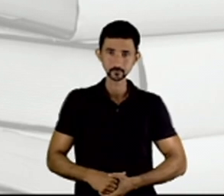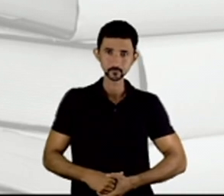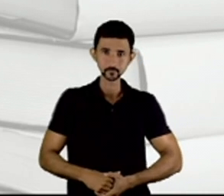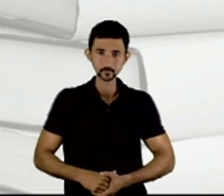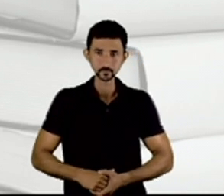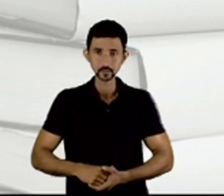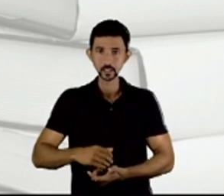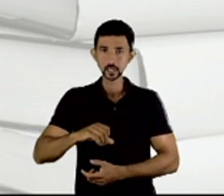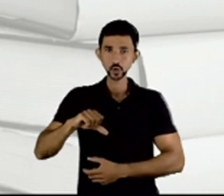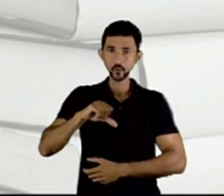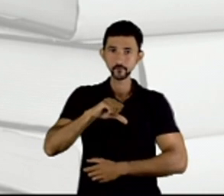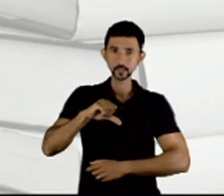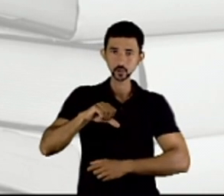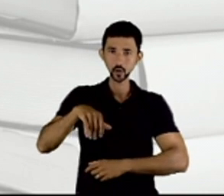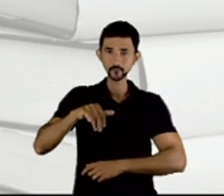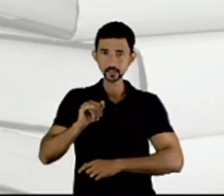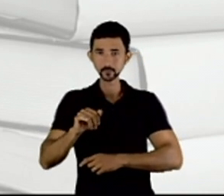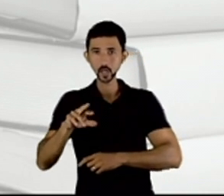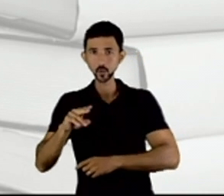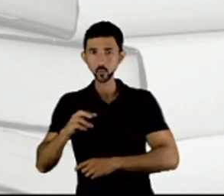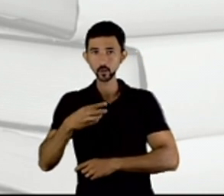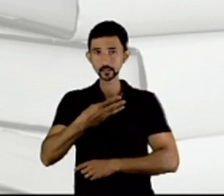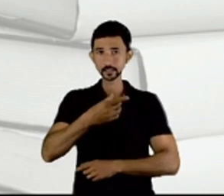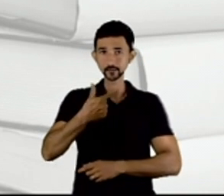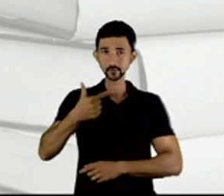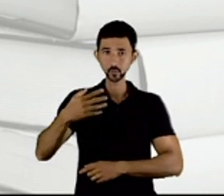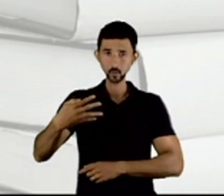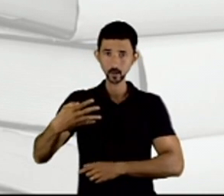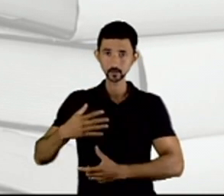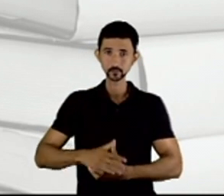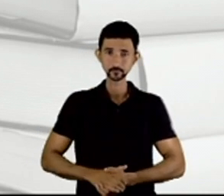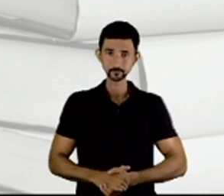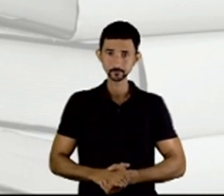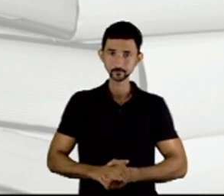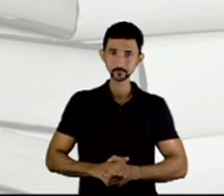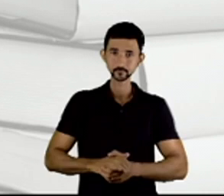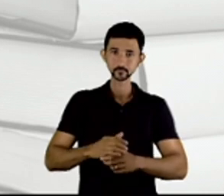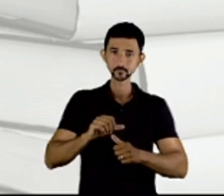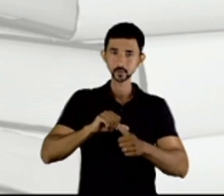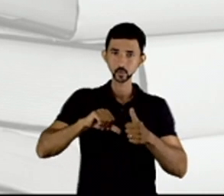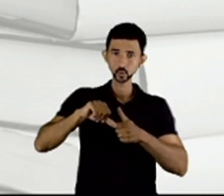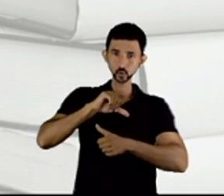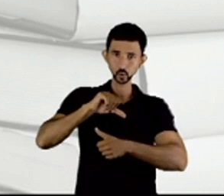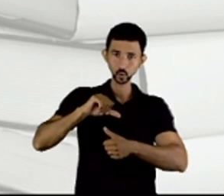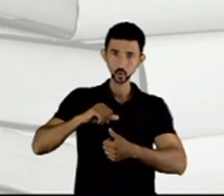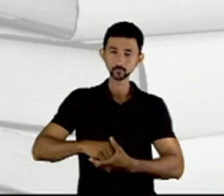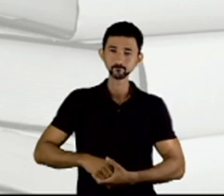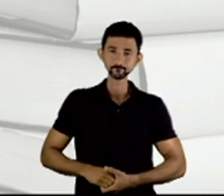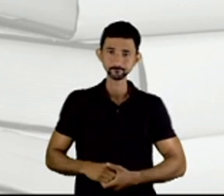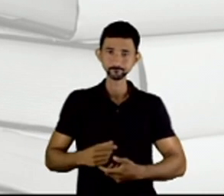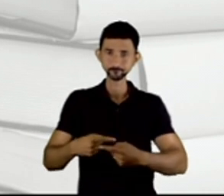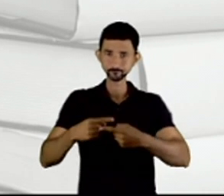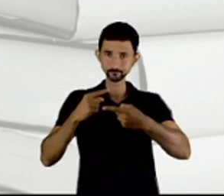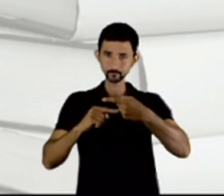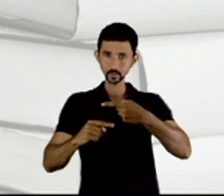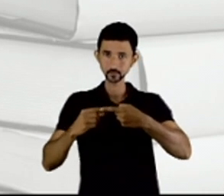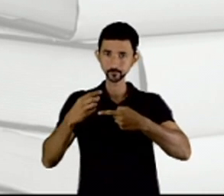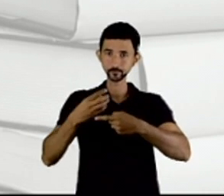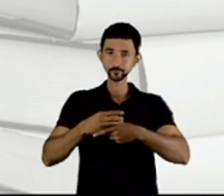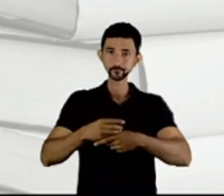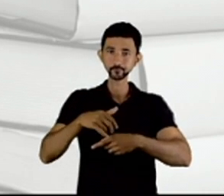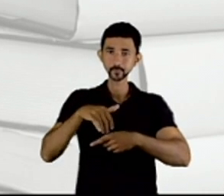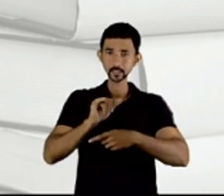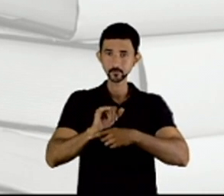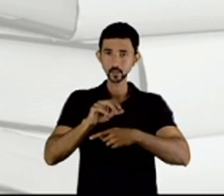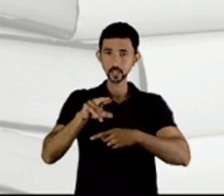99y igual a 324. O 99 está multiplicando y, passa como divisor. Então, y